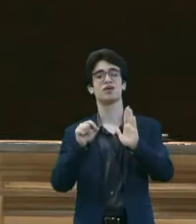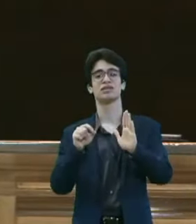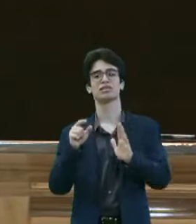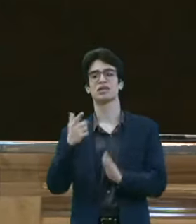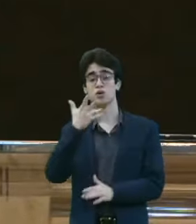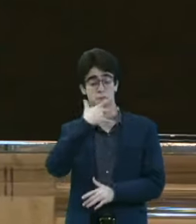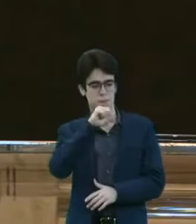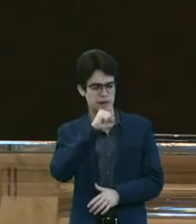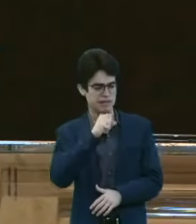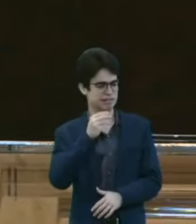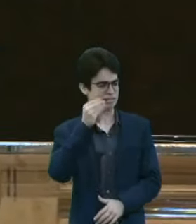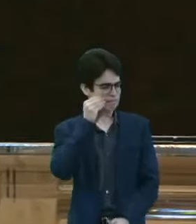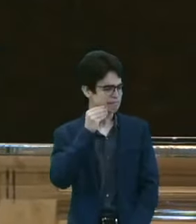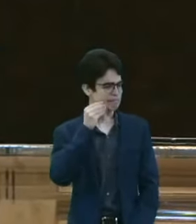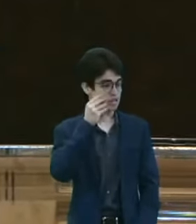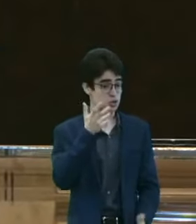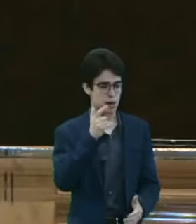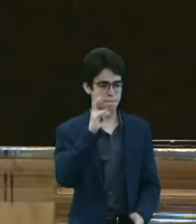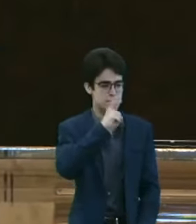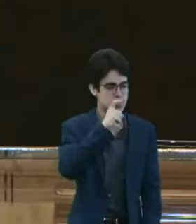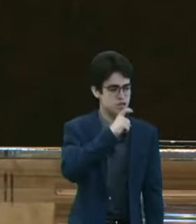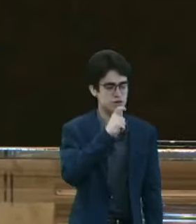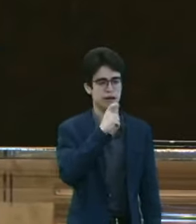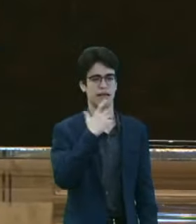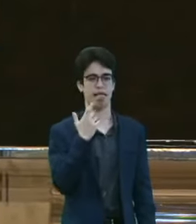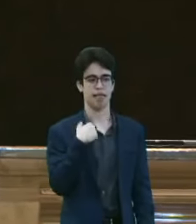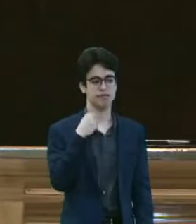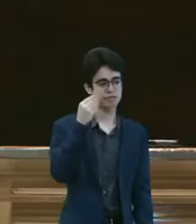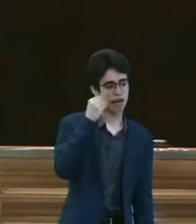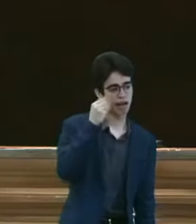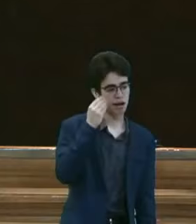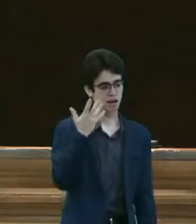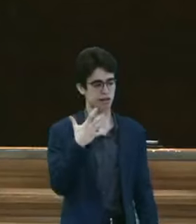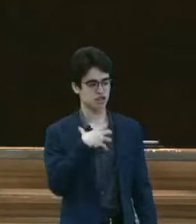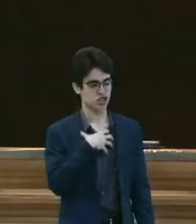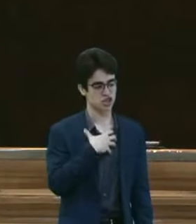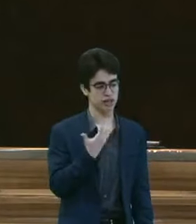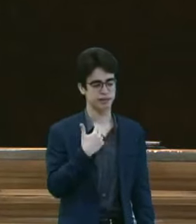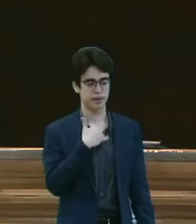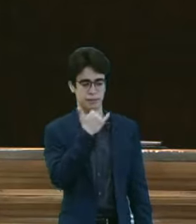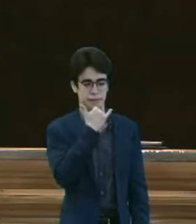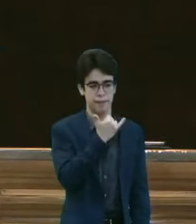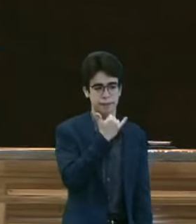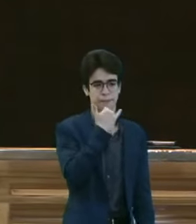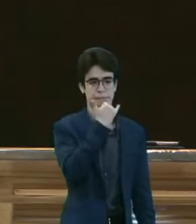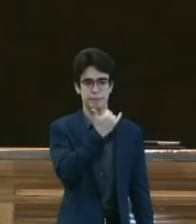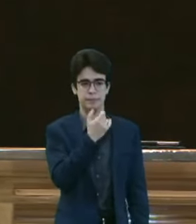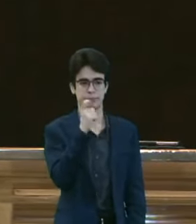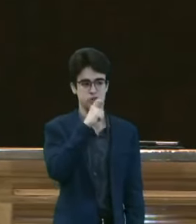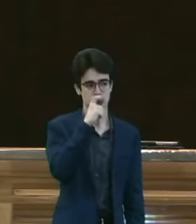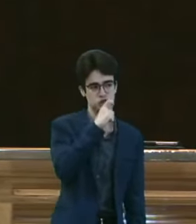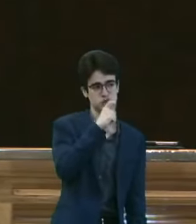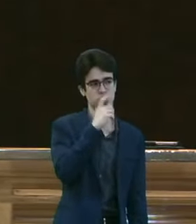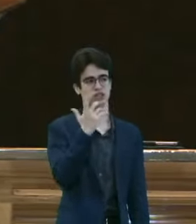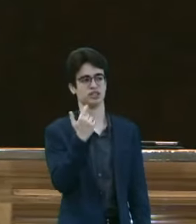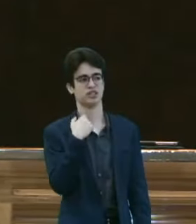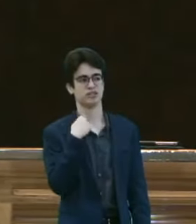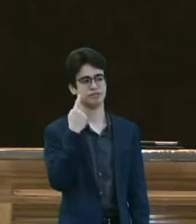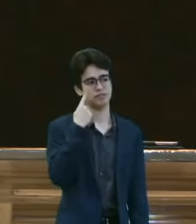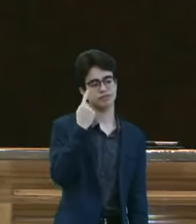de novo fazer o que ele sempre fez. Dar um jeito, justificativas mentirosas,